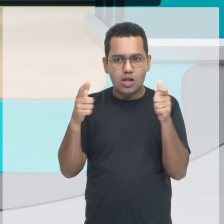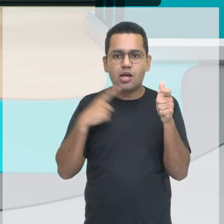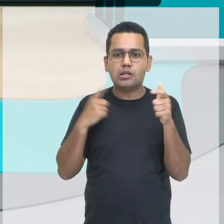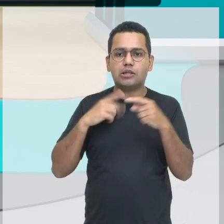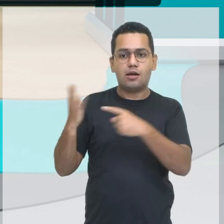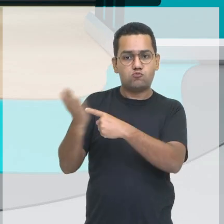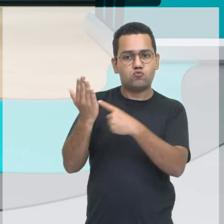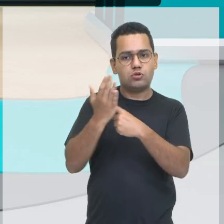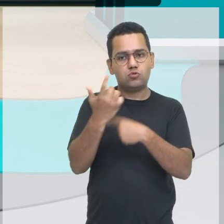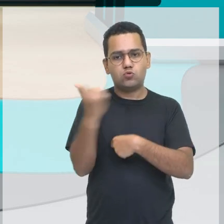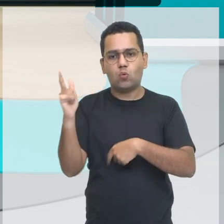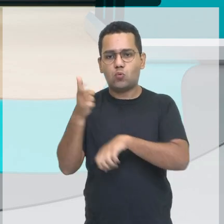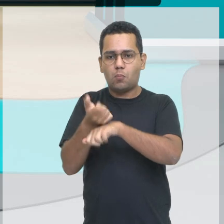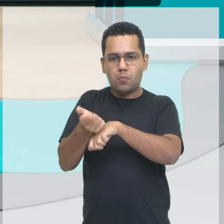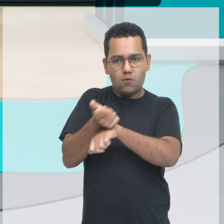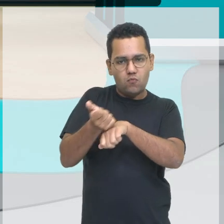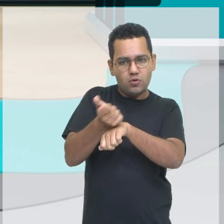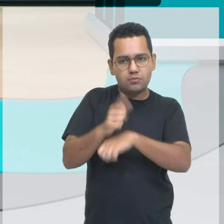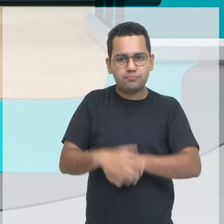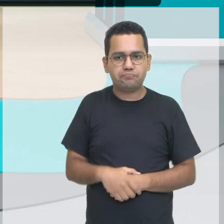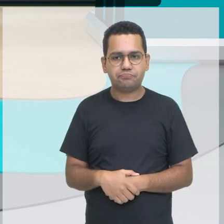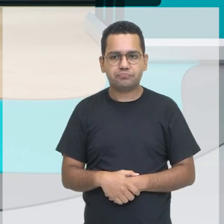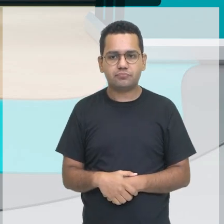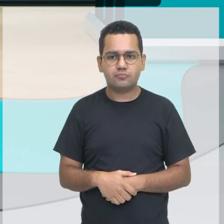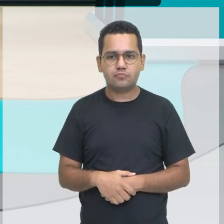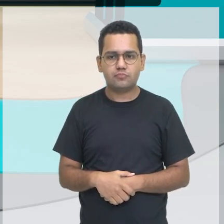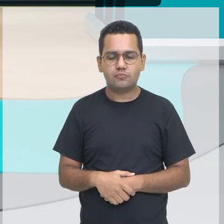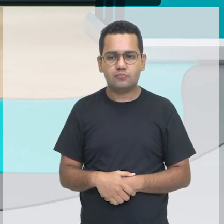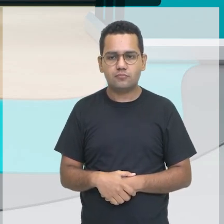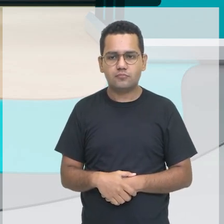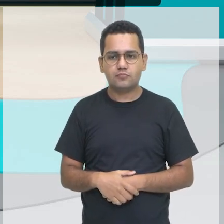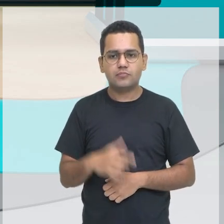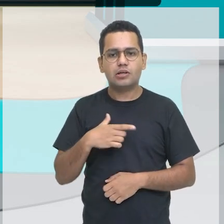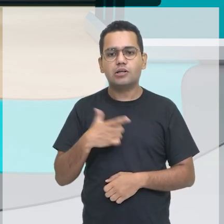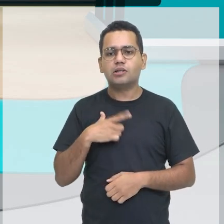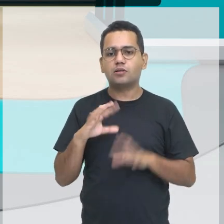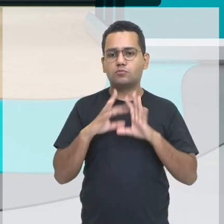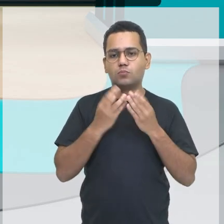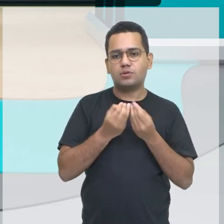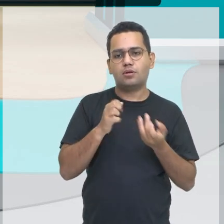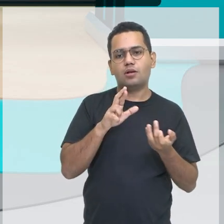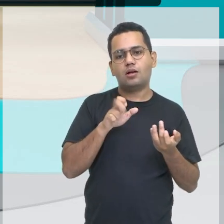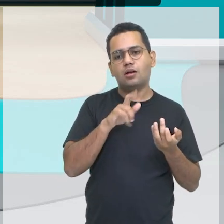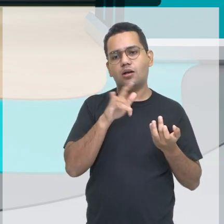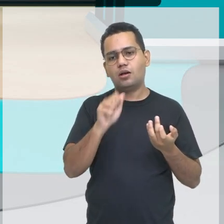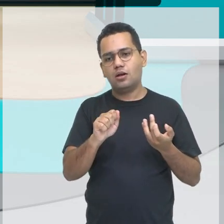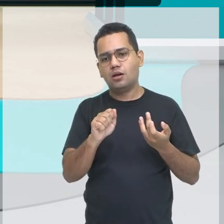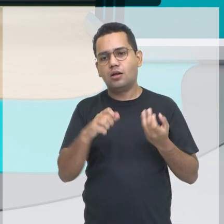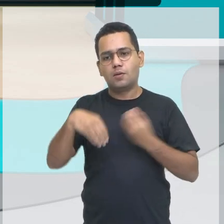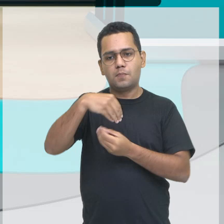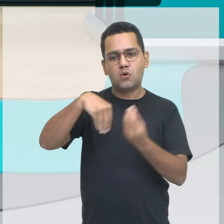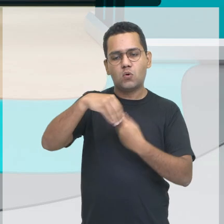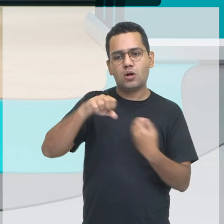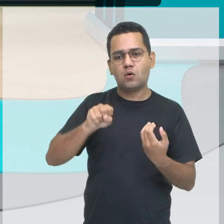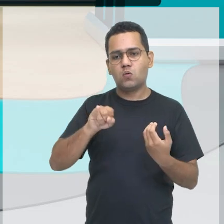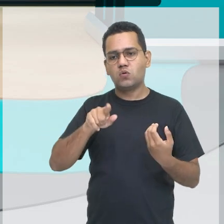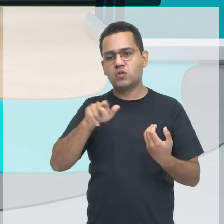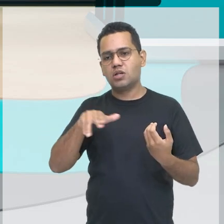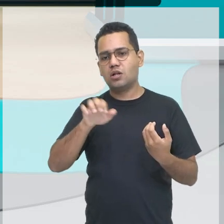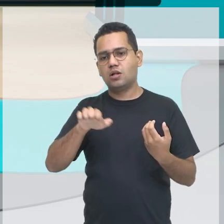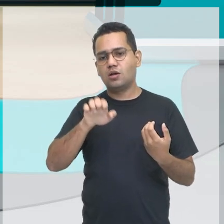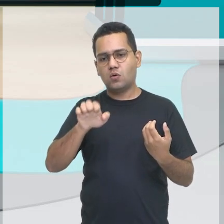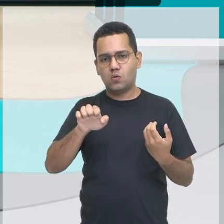de assistentes. Primeiro são moldados em argila, depois fundidos em silicone a partir